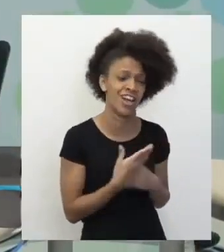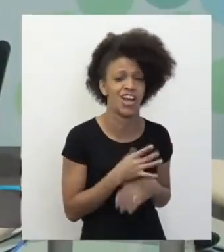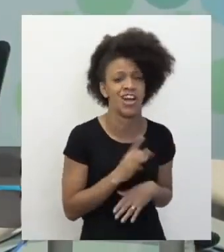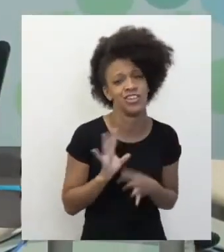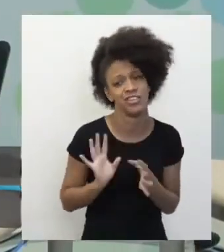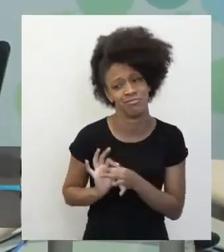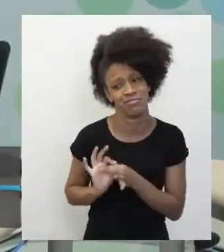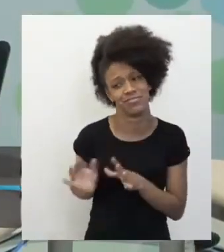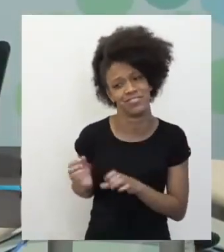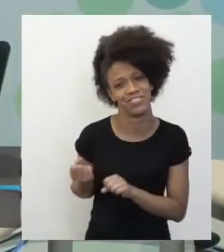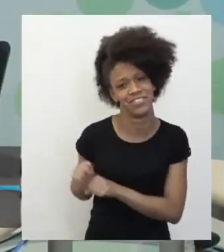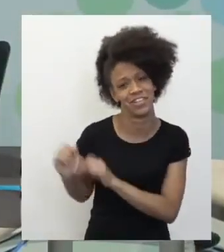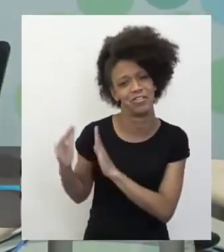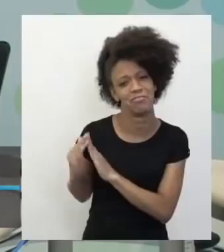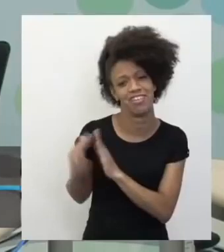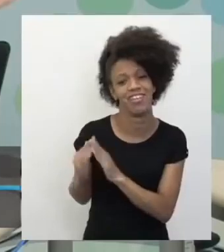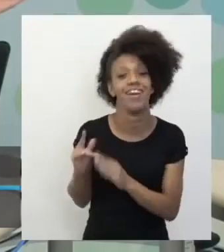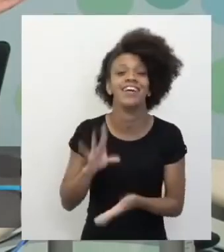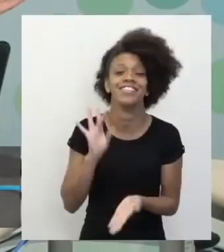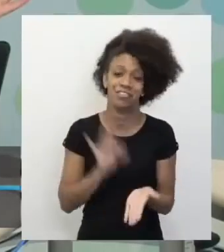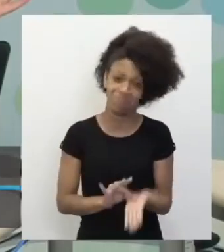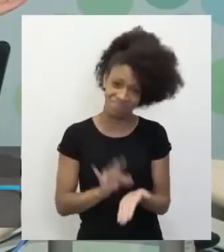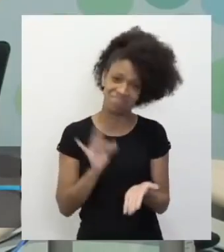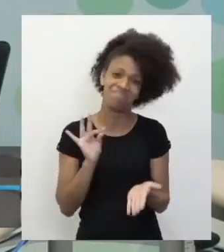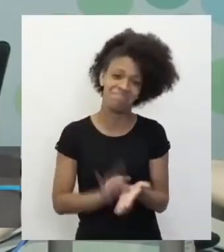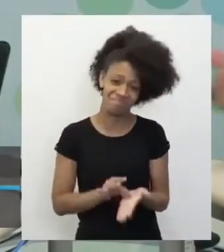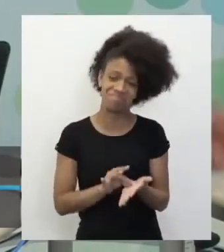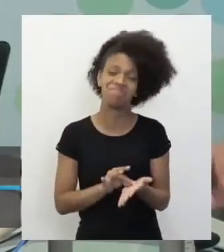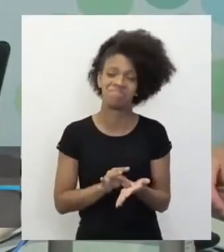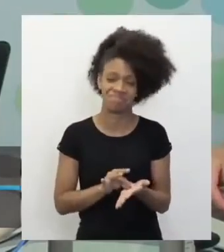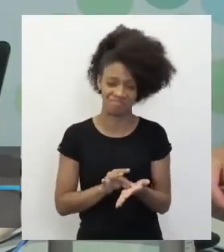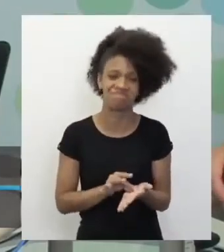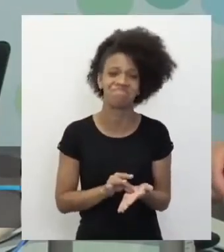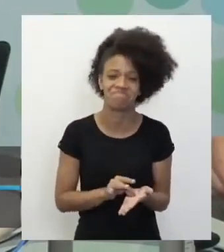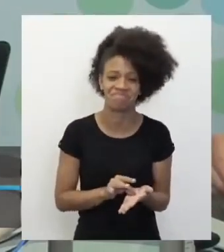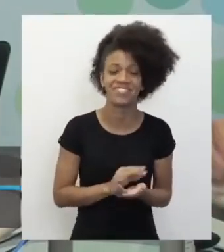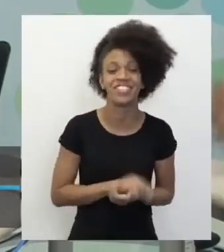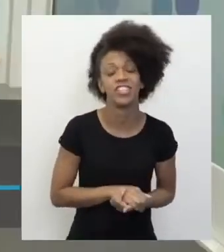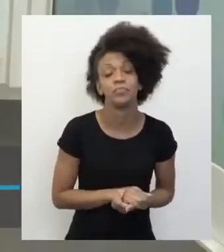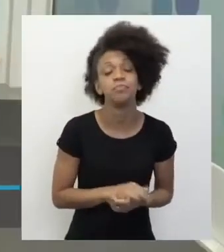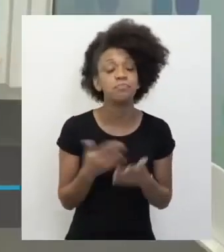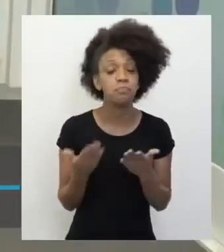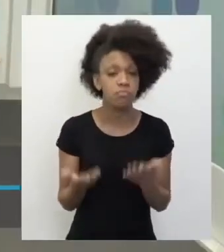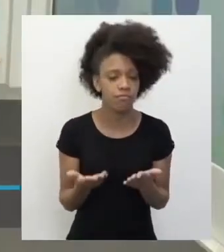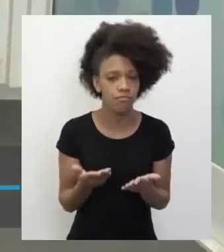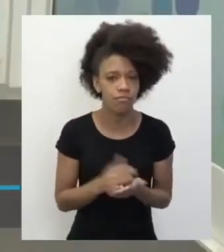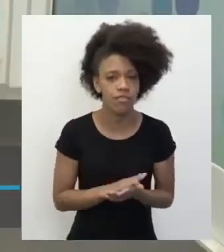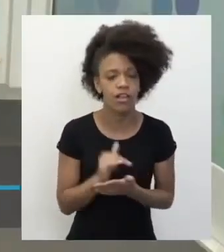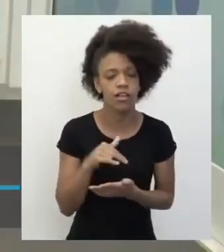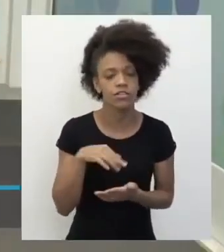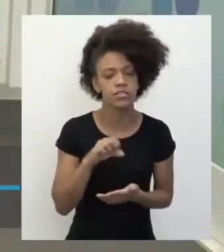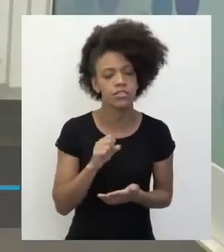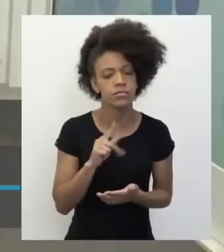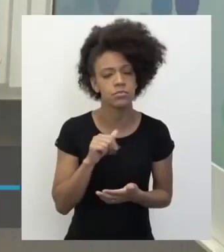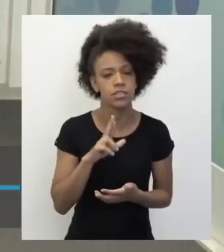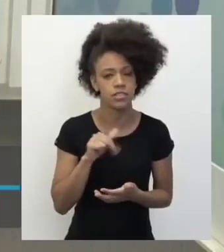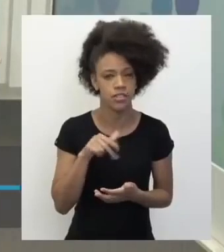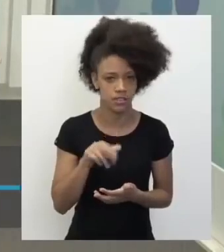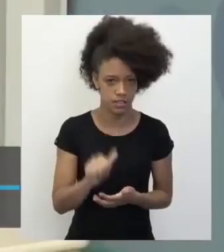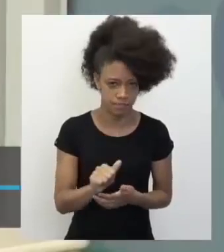trabalhos domésticos. Essa foi sincera, nossa, não tive como não ler, Mauro. Por favor. Não deu. Vamos lá. A Inês Pereira, ela